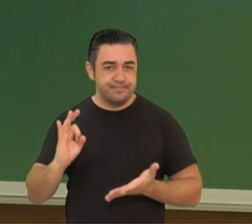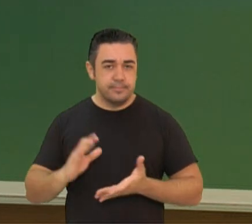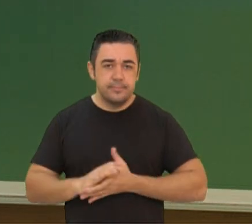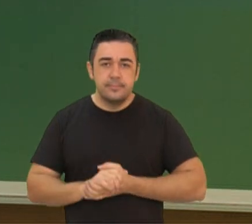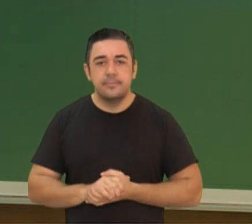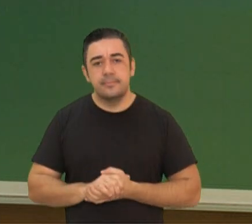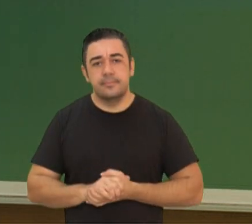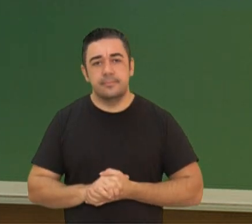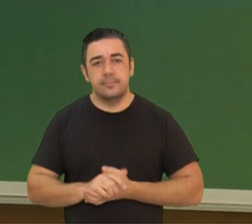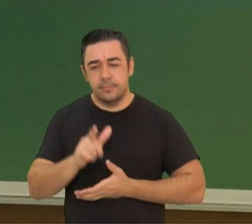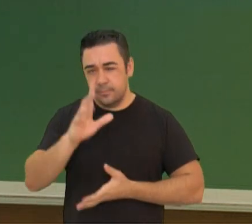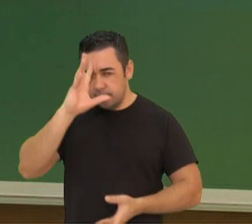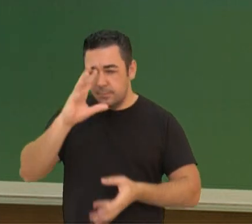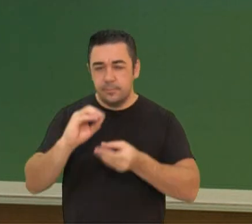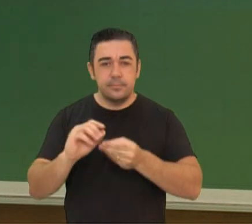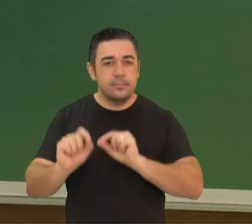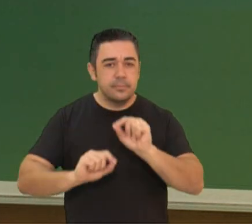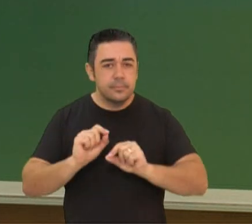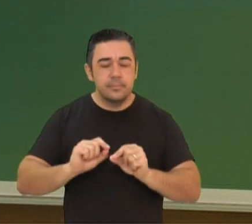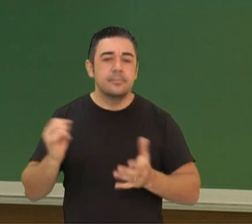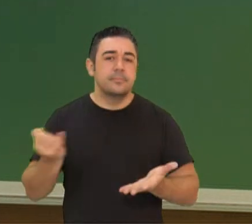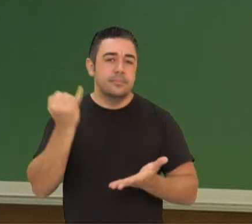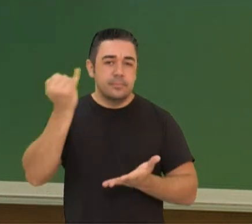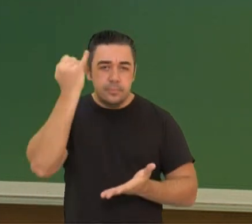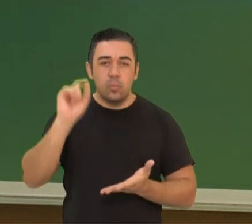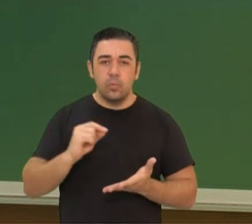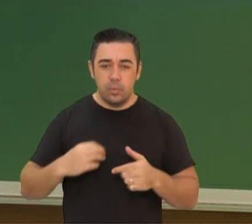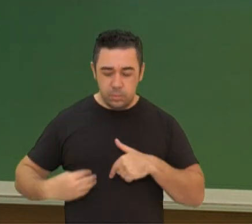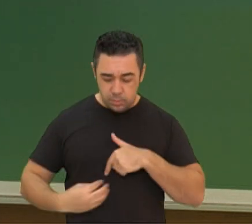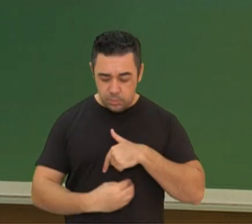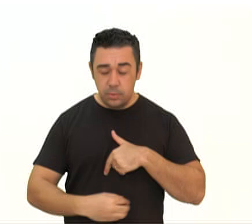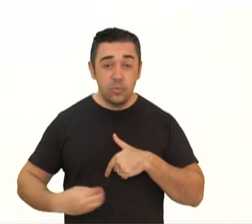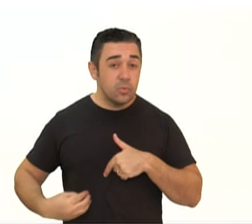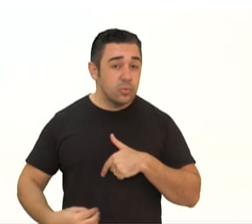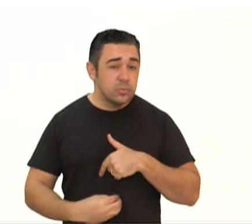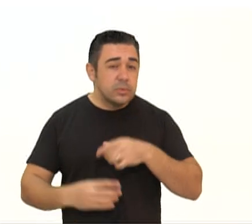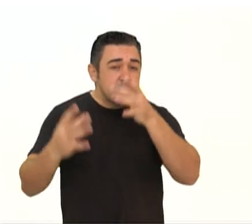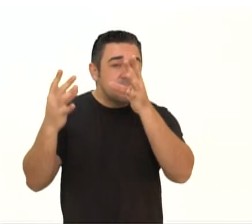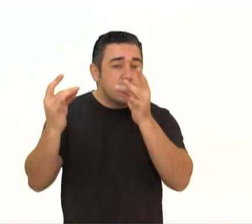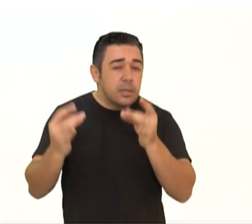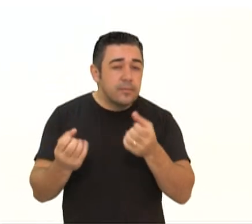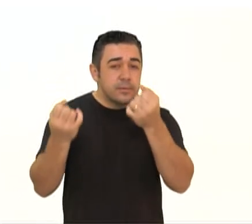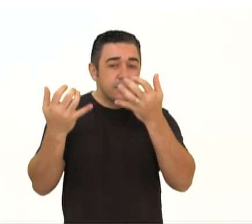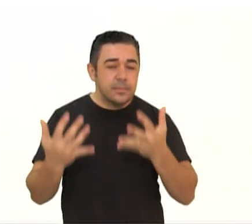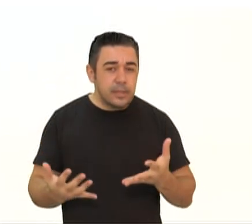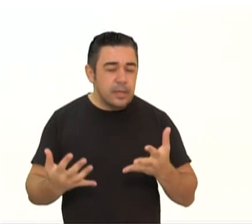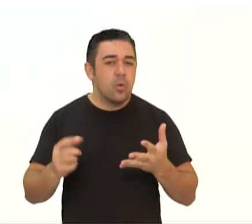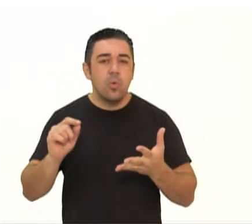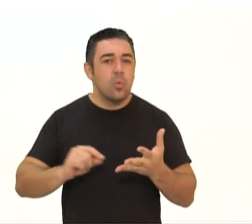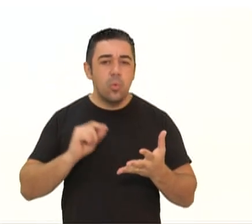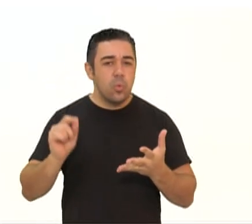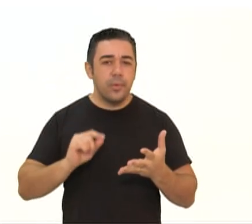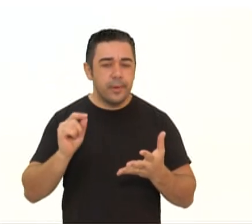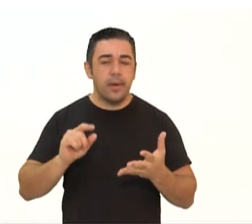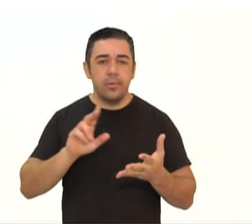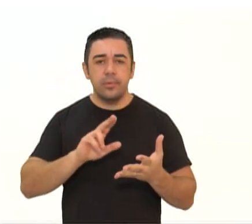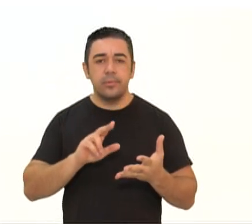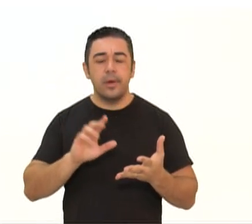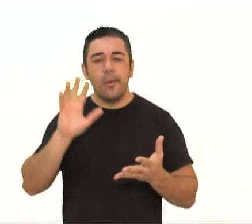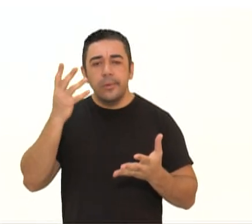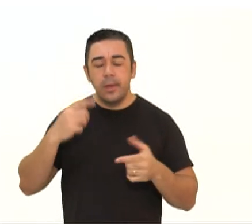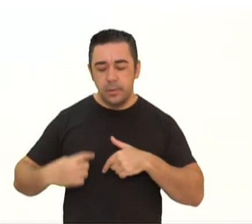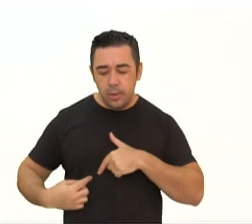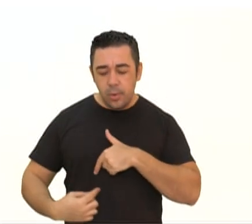Vamos ver se você entendeu, então, qual é a importância do intestino grosso. Descreva, explica aí o que acontece no intestino